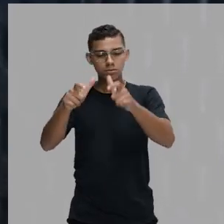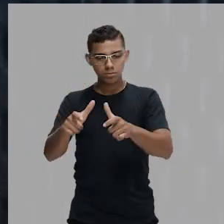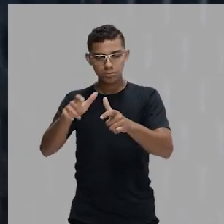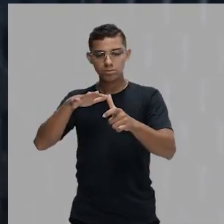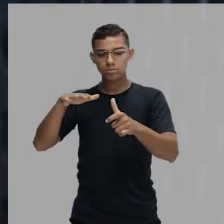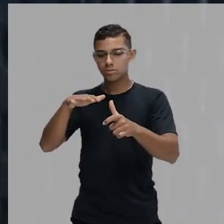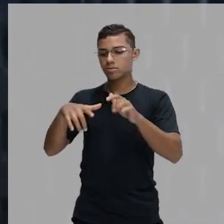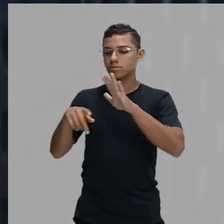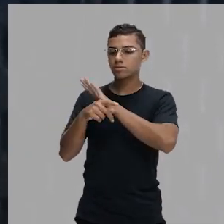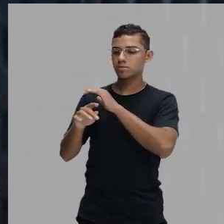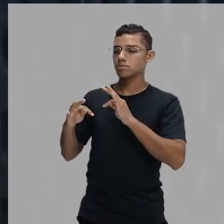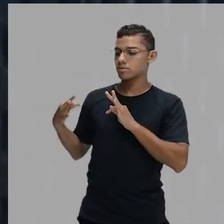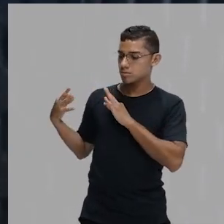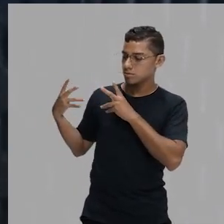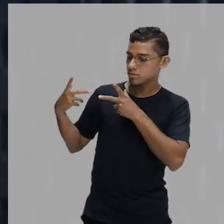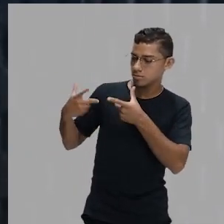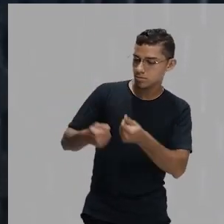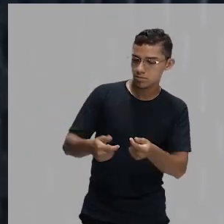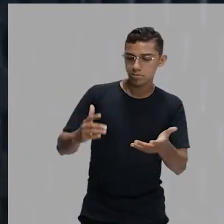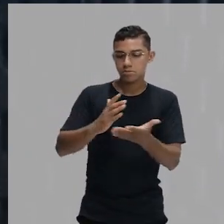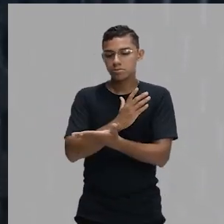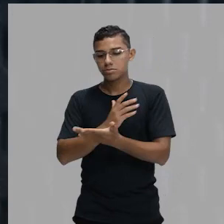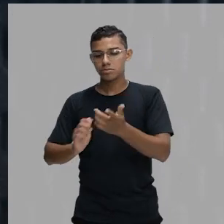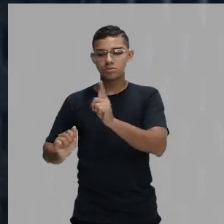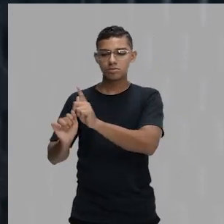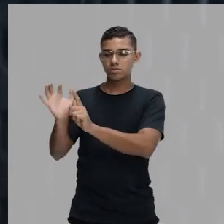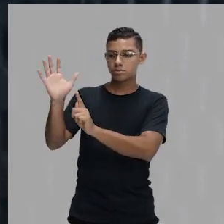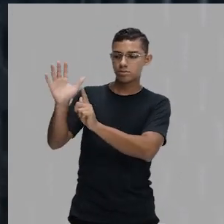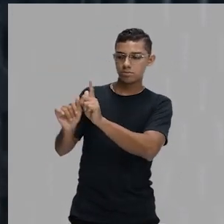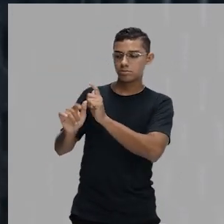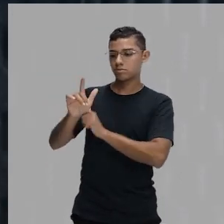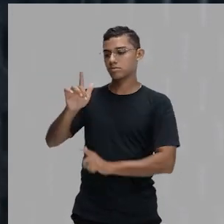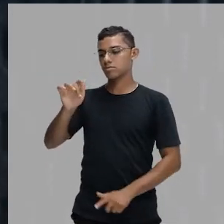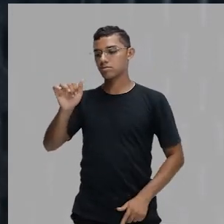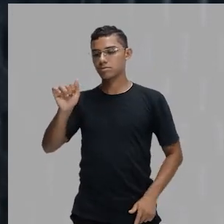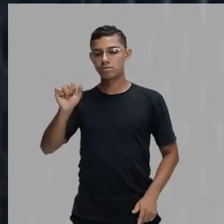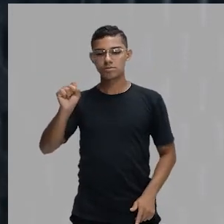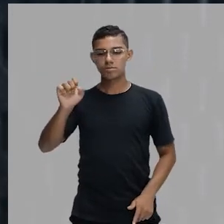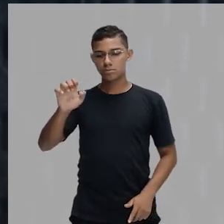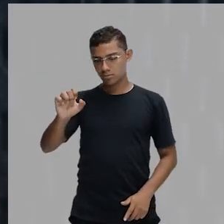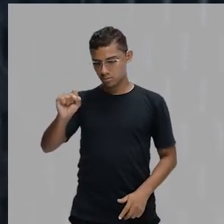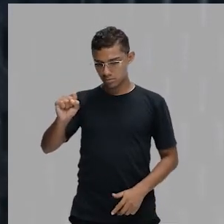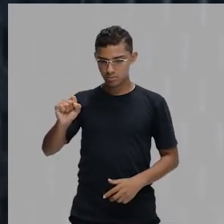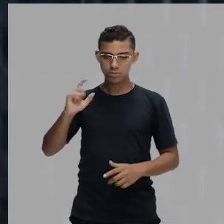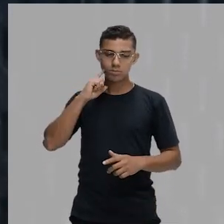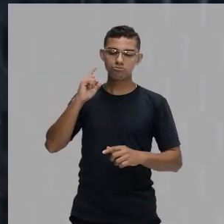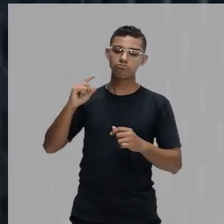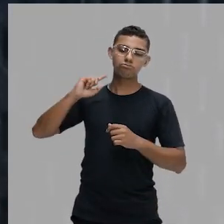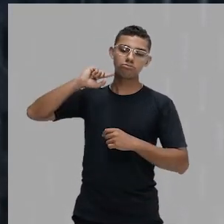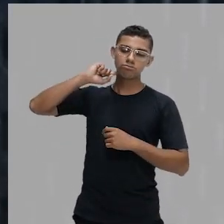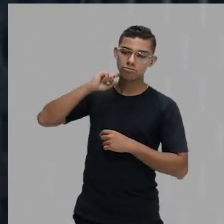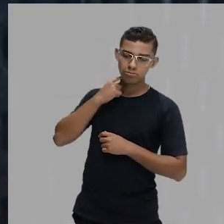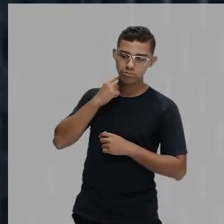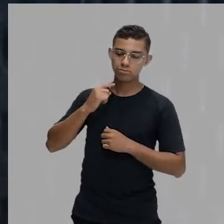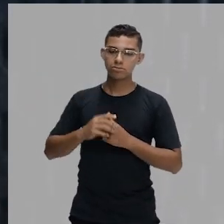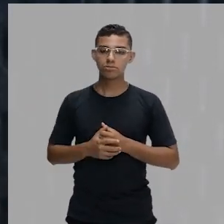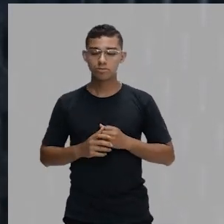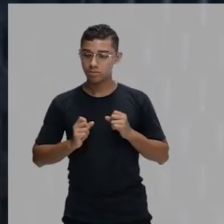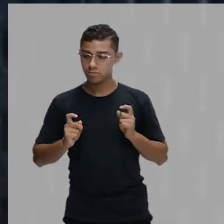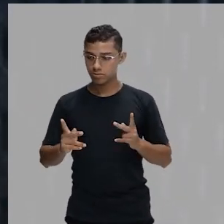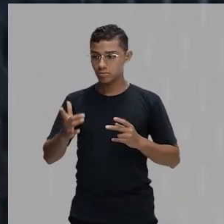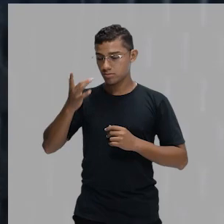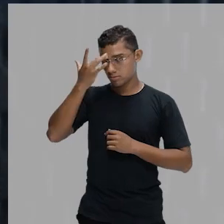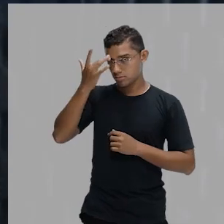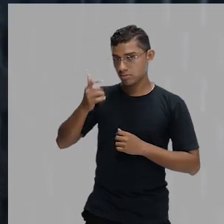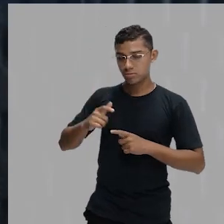matéria orgânica, gerando alguns gases, que esses gases eles são poluentes. Eles geram gases poluentes, tá ok? Então,